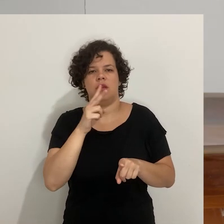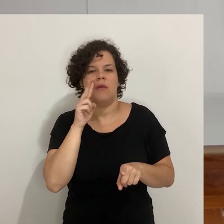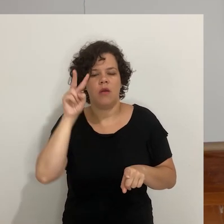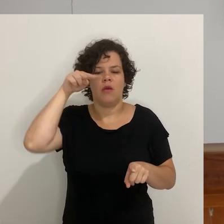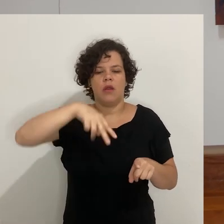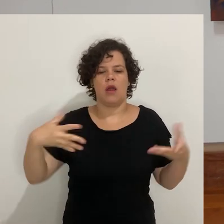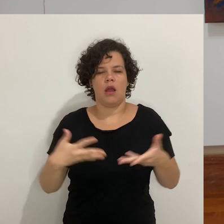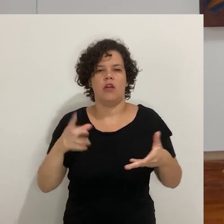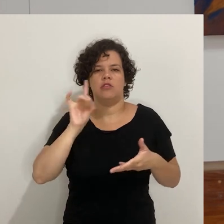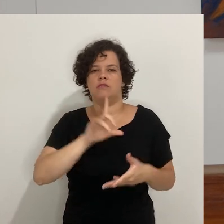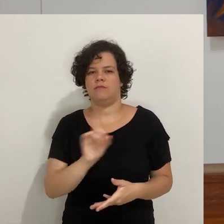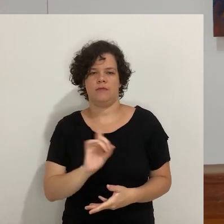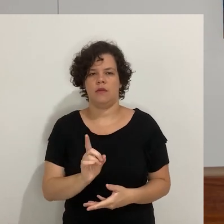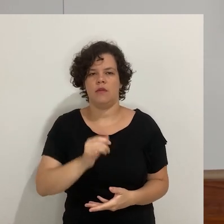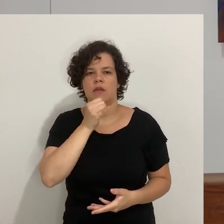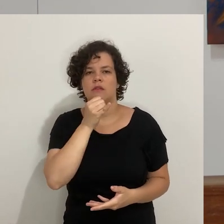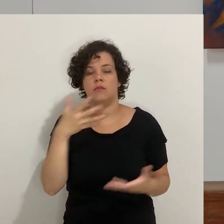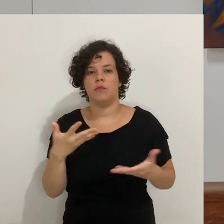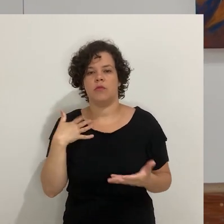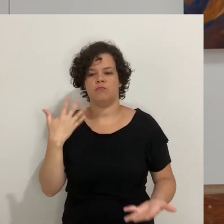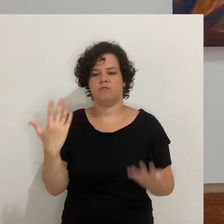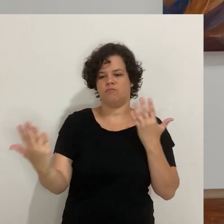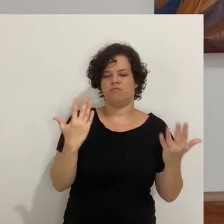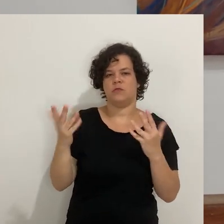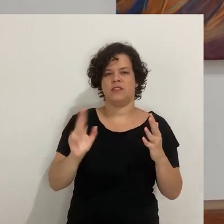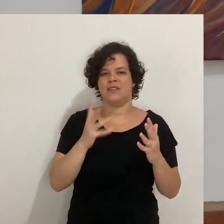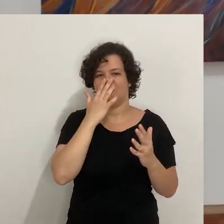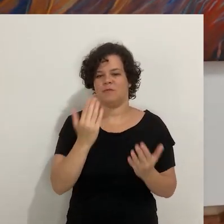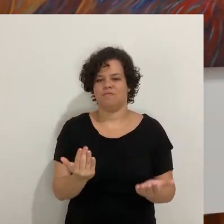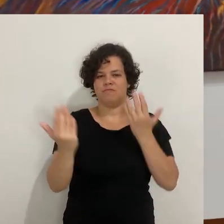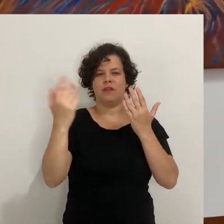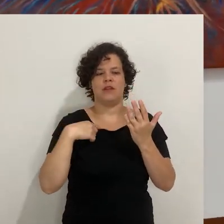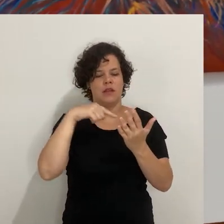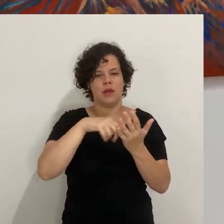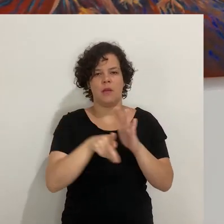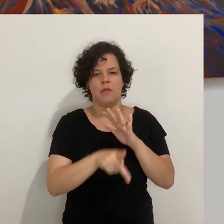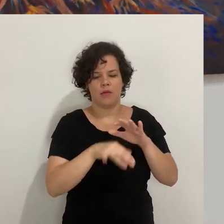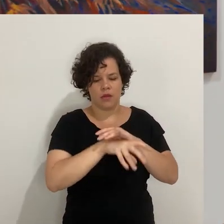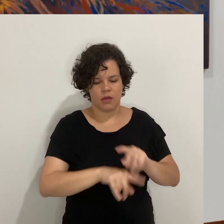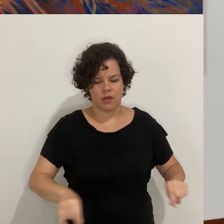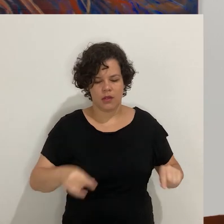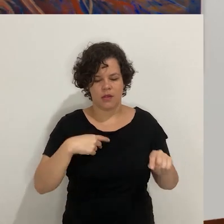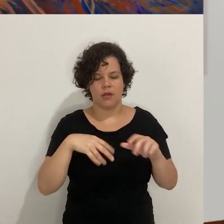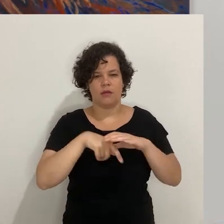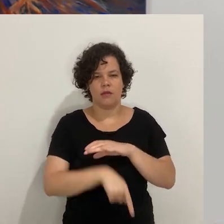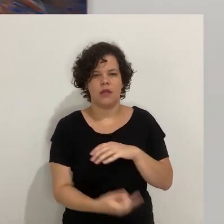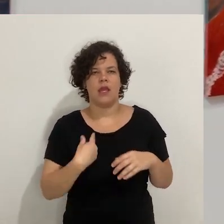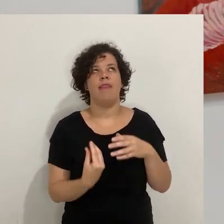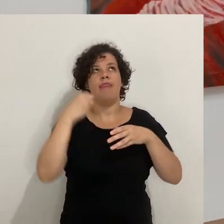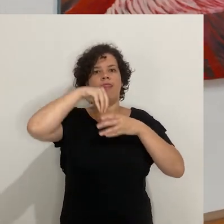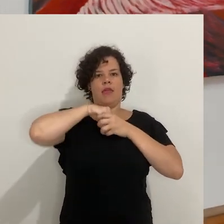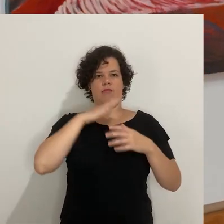gente não olhe para aquele momento que a gente está vivendo. Eu fico nesse contraste. Essas raízes que me seguram na terra, que